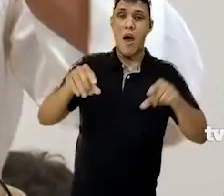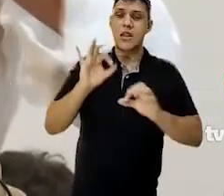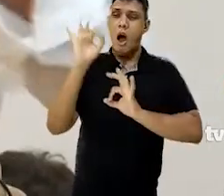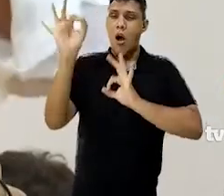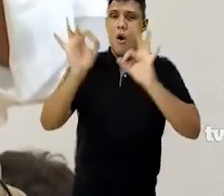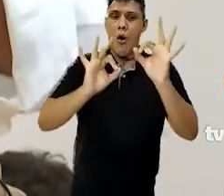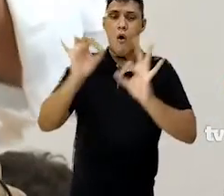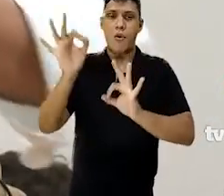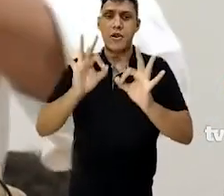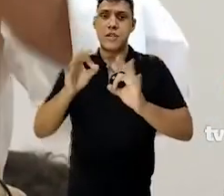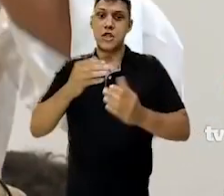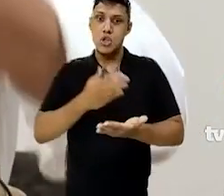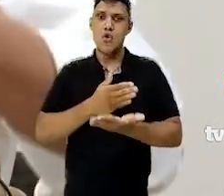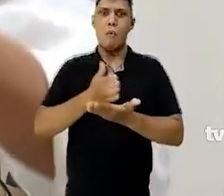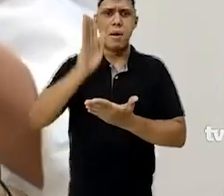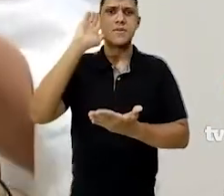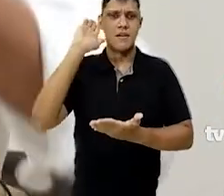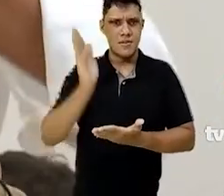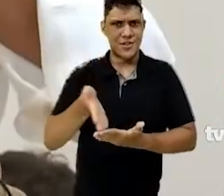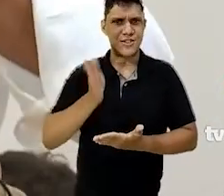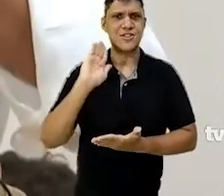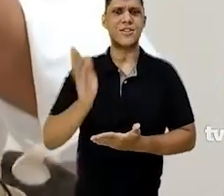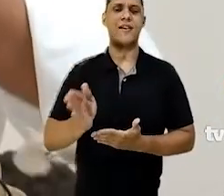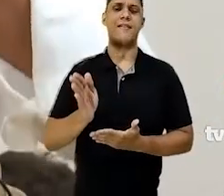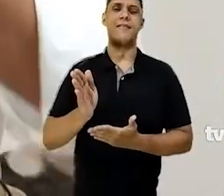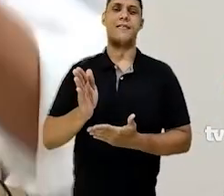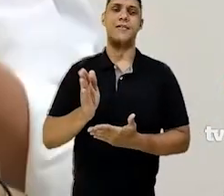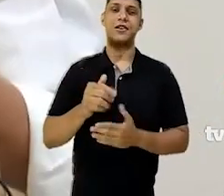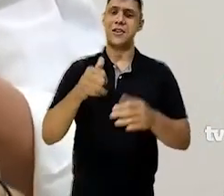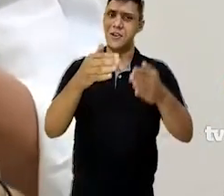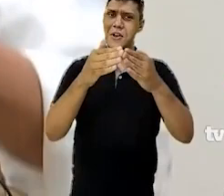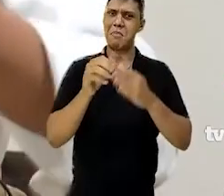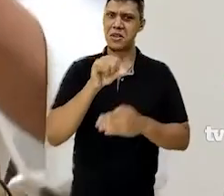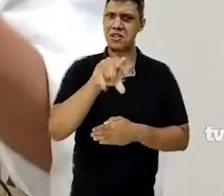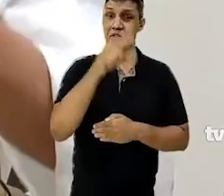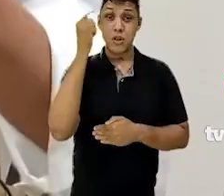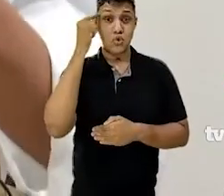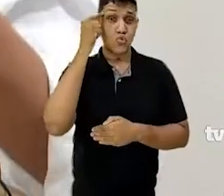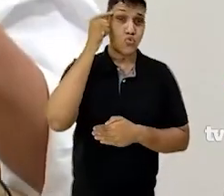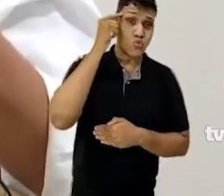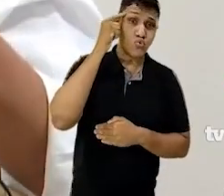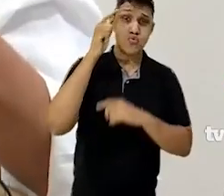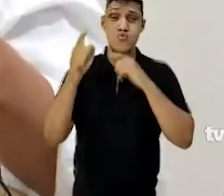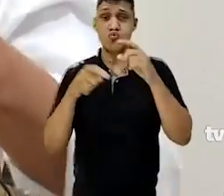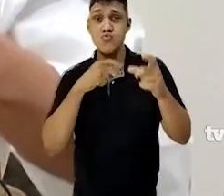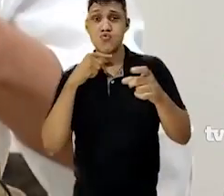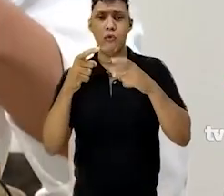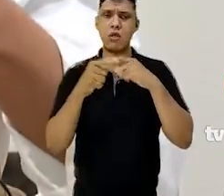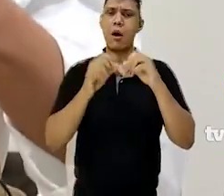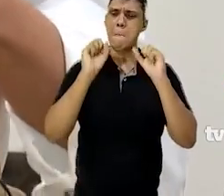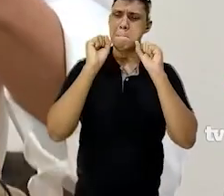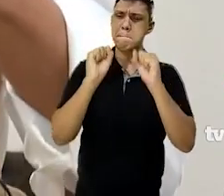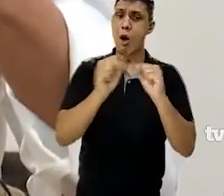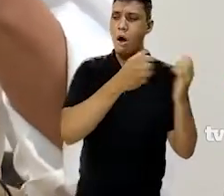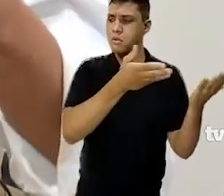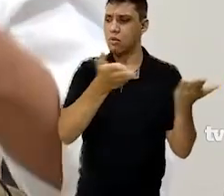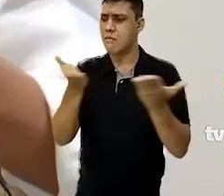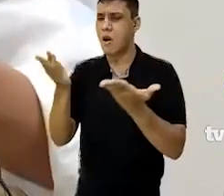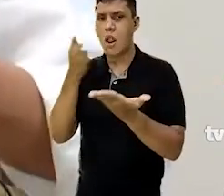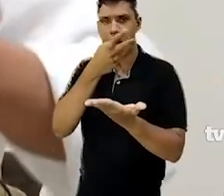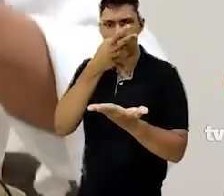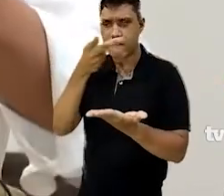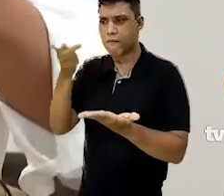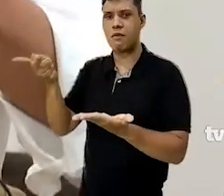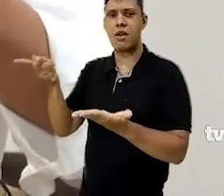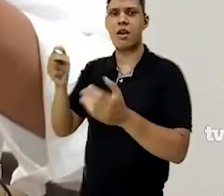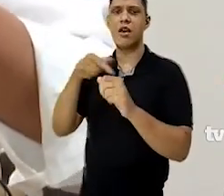de implantação. E peço que quem duvidar, façam as visitas, sejam aos